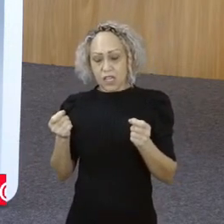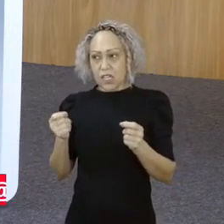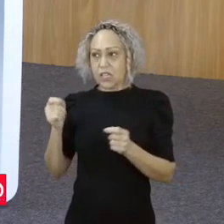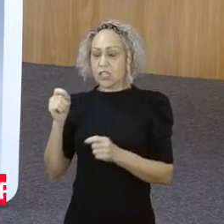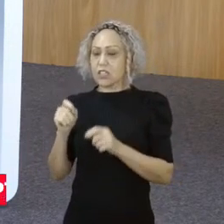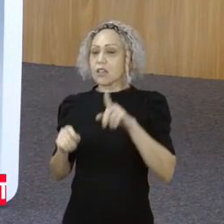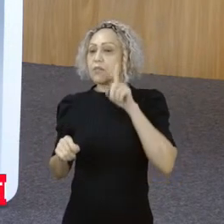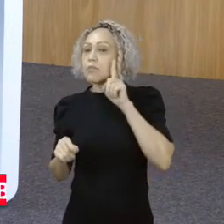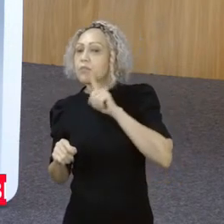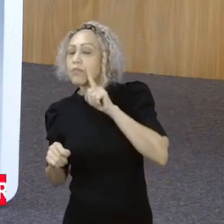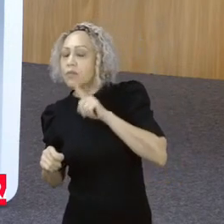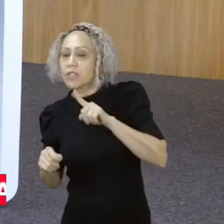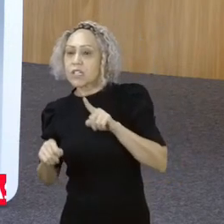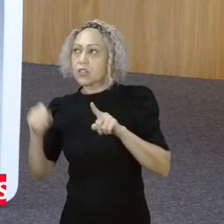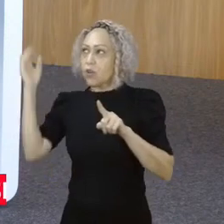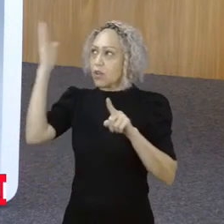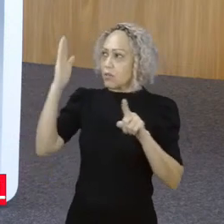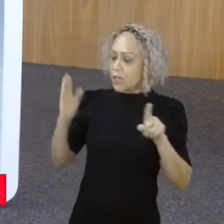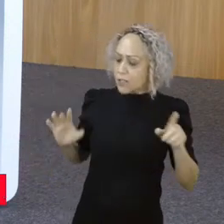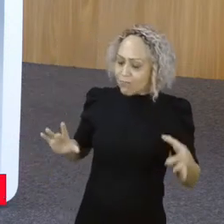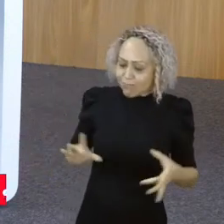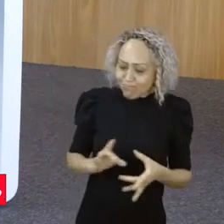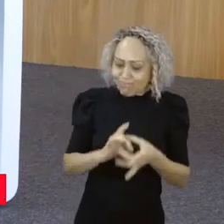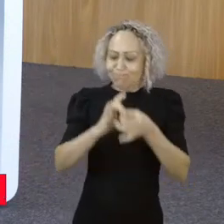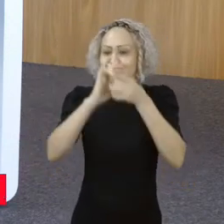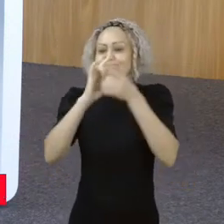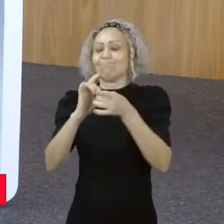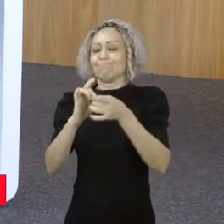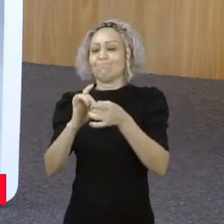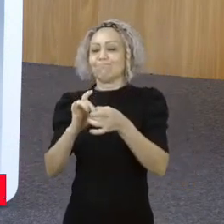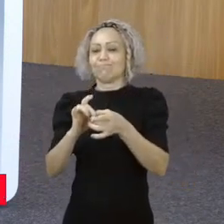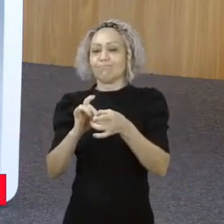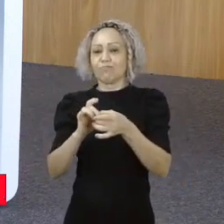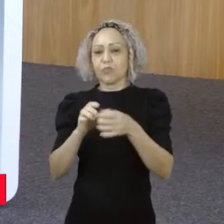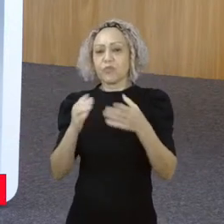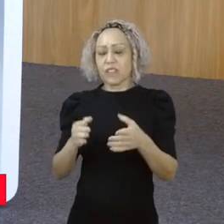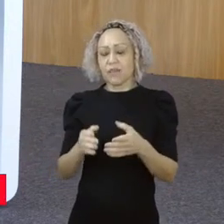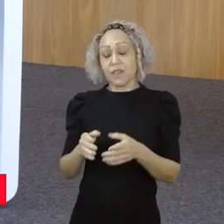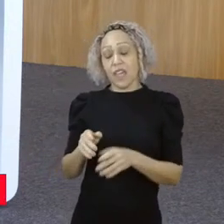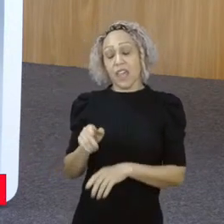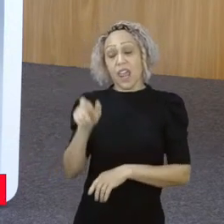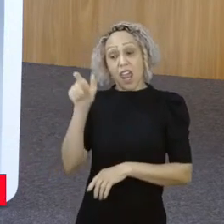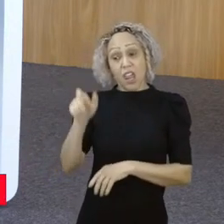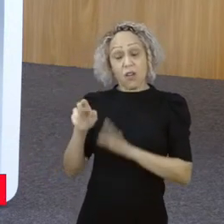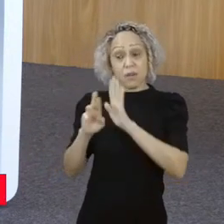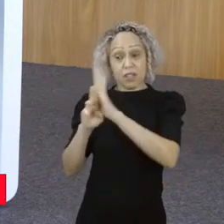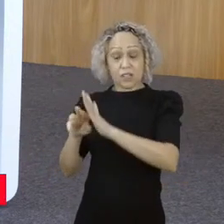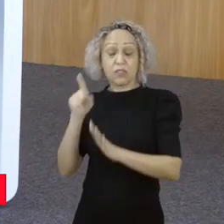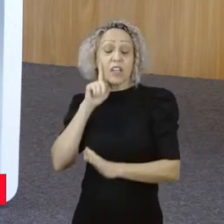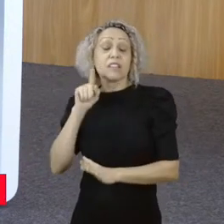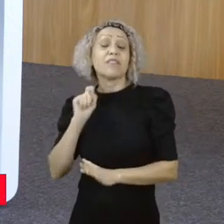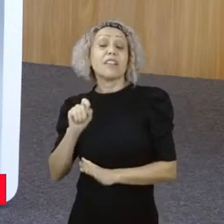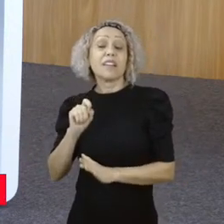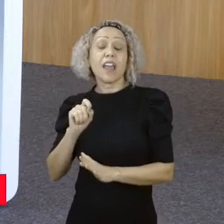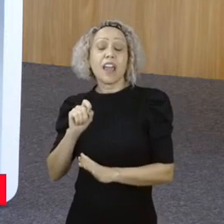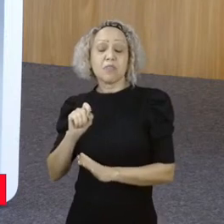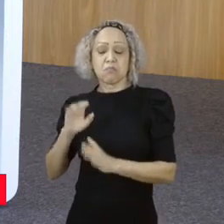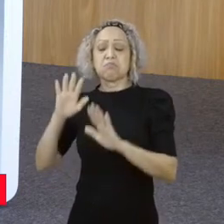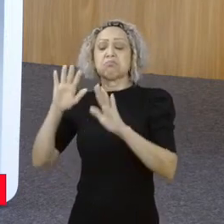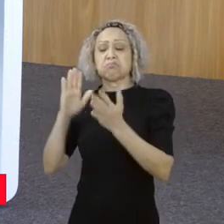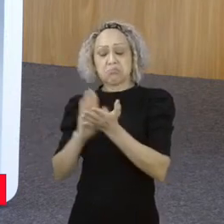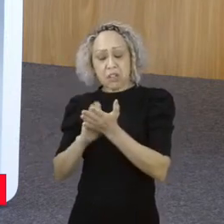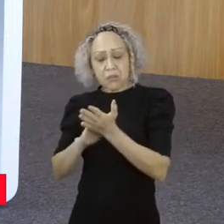reafirmou o apoio ao Brasil na presidência do G20 e elogiou a escolha dos temas para a cúpula do Rio de Janeiro, que são reforma da